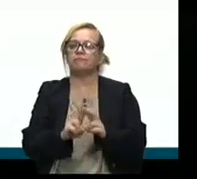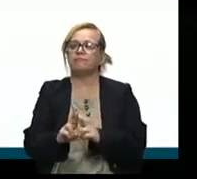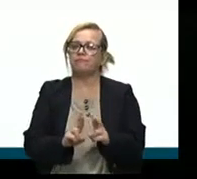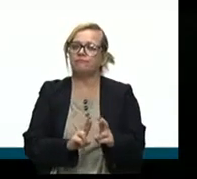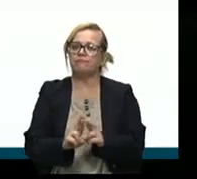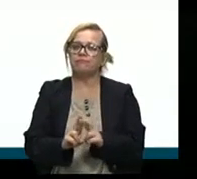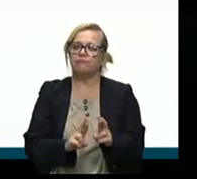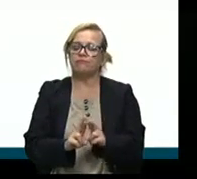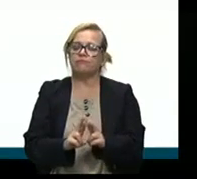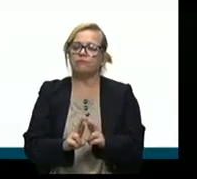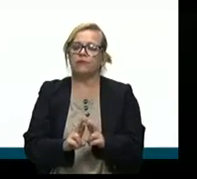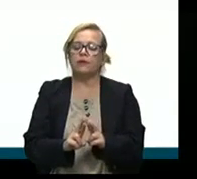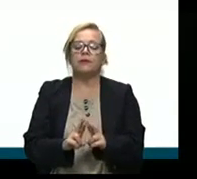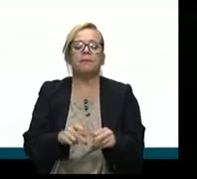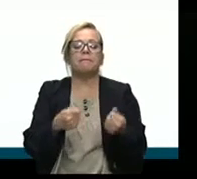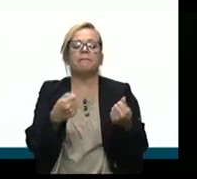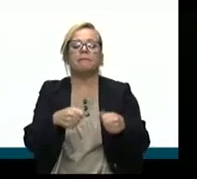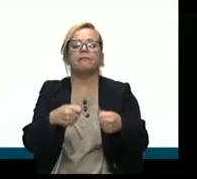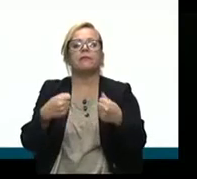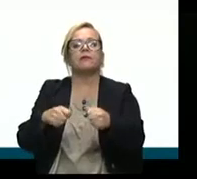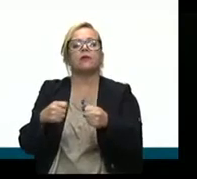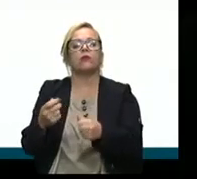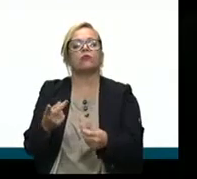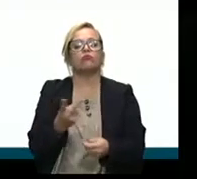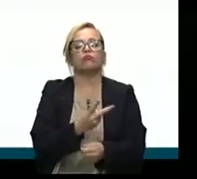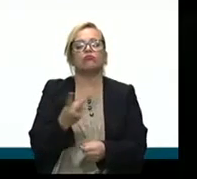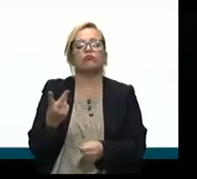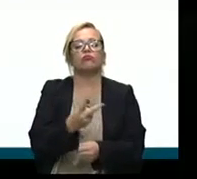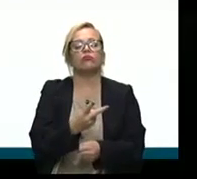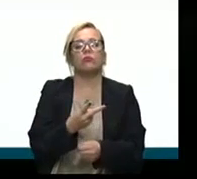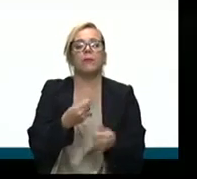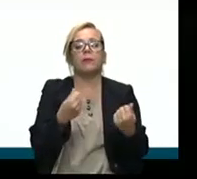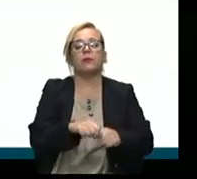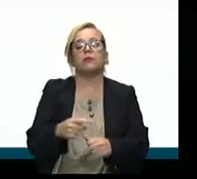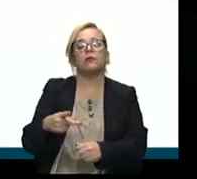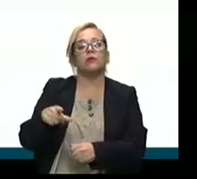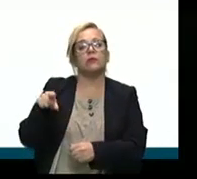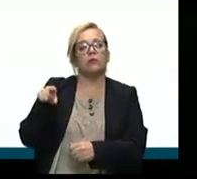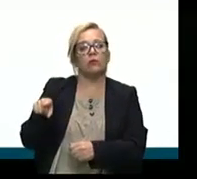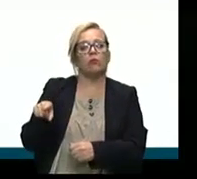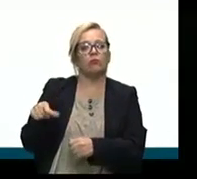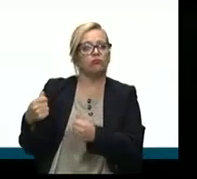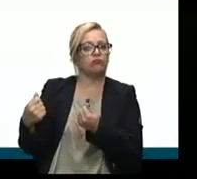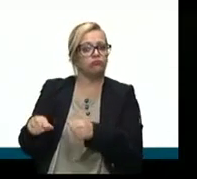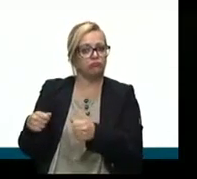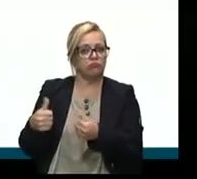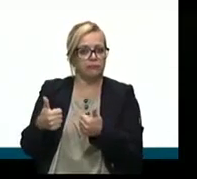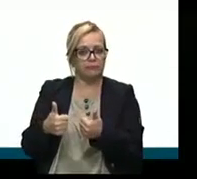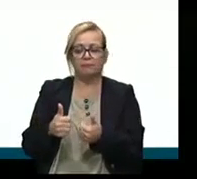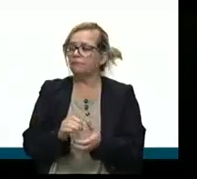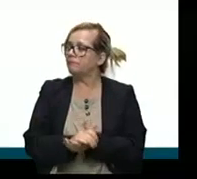relação de dependência entre essas variáveis, uma variável dependendo da outra.